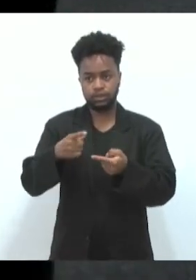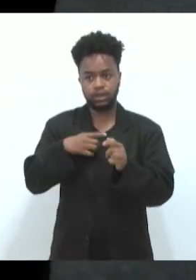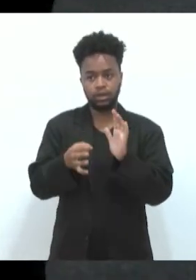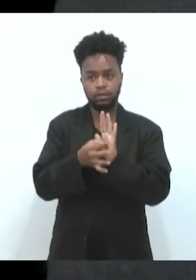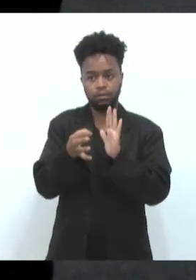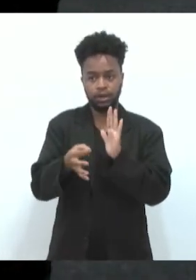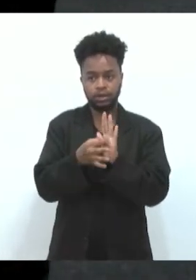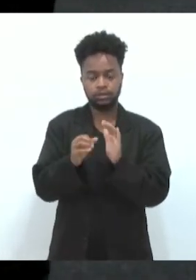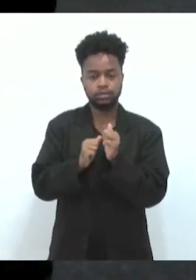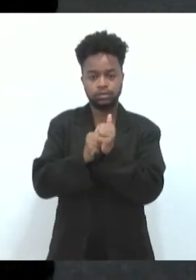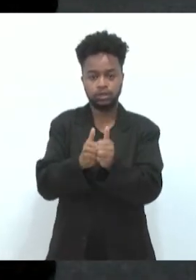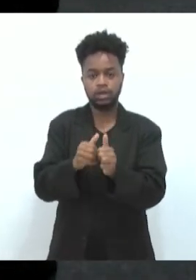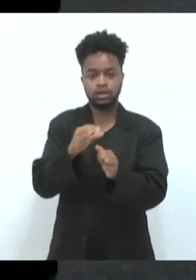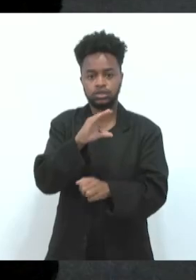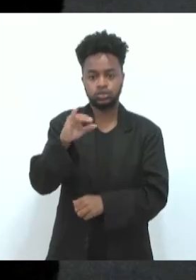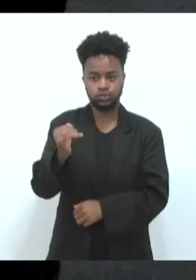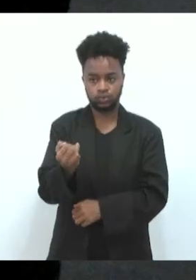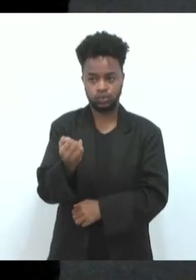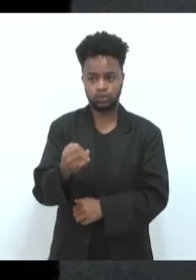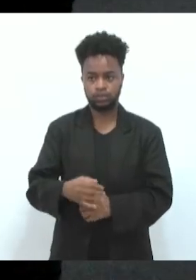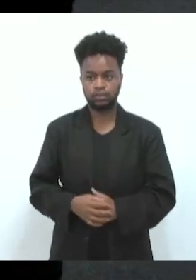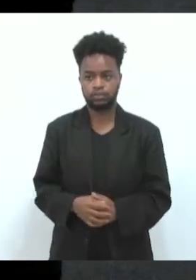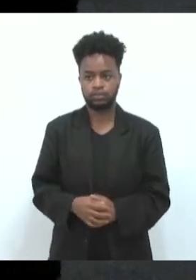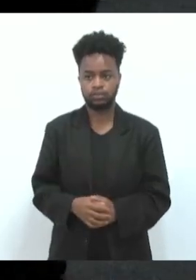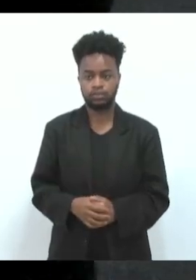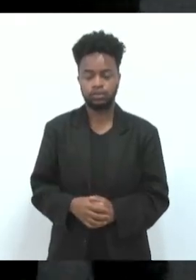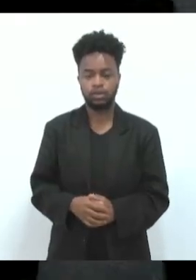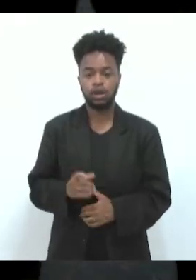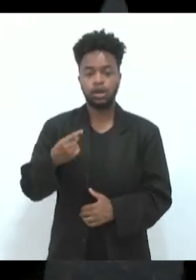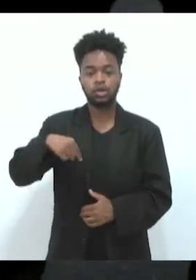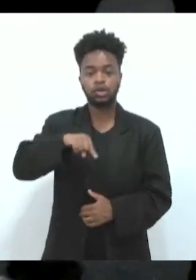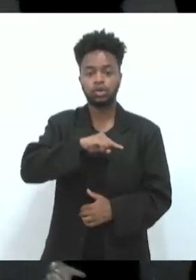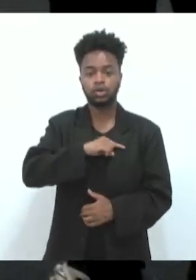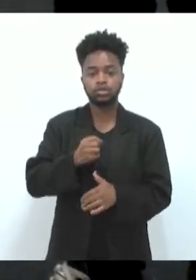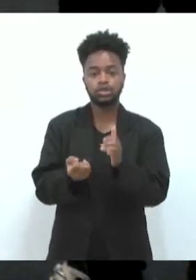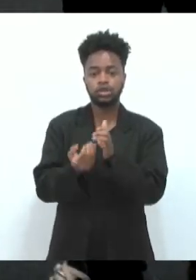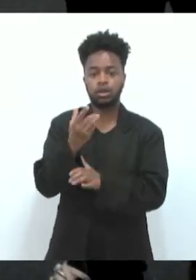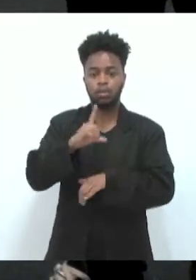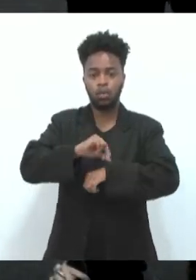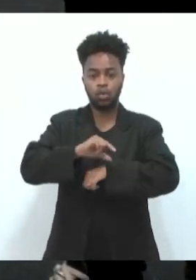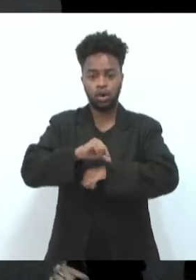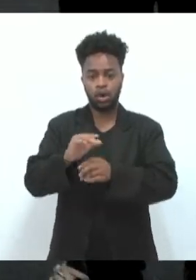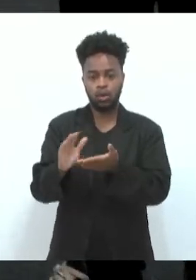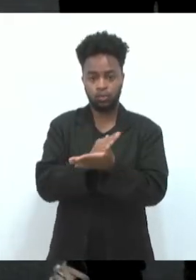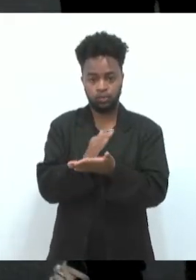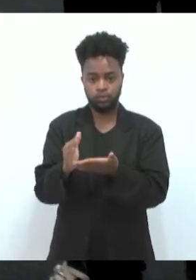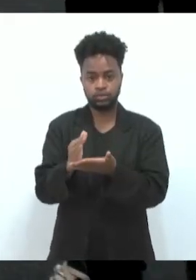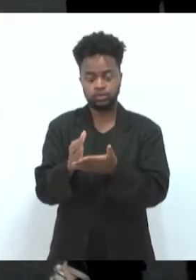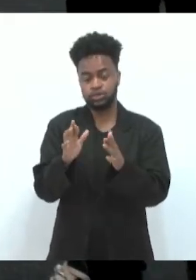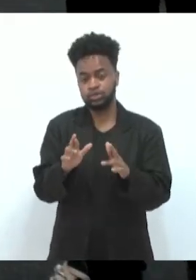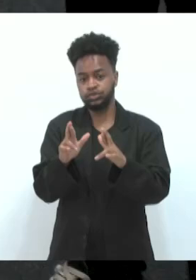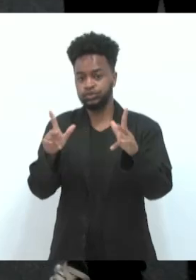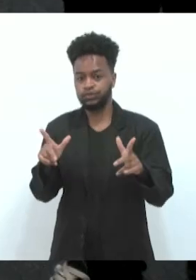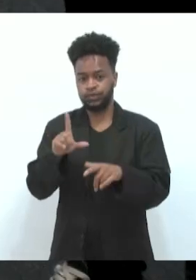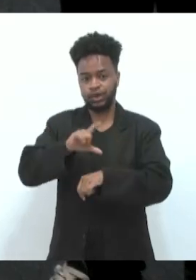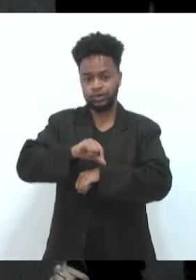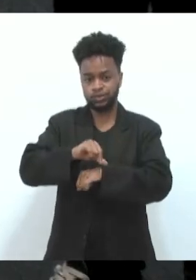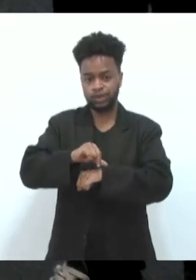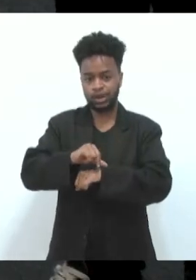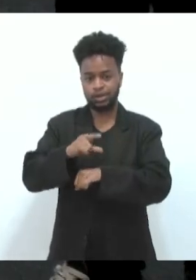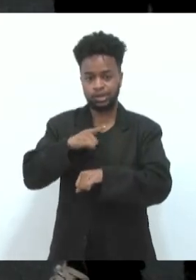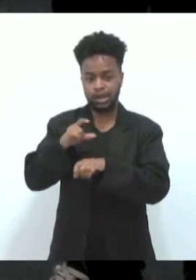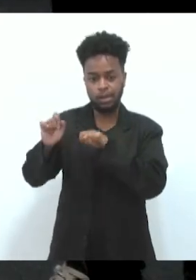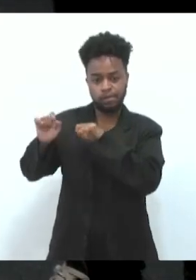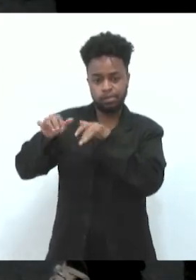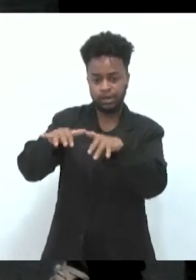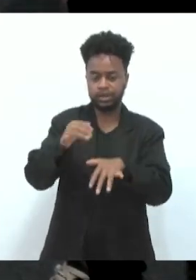da CCJ as emendas de plenário, nós estabelecemos alguns horários, fora do horário do rush, né, se eu não me